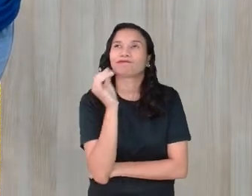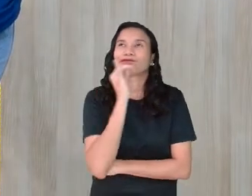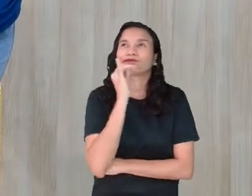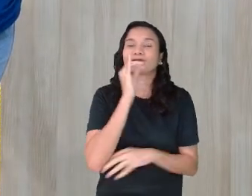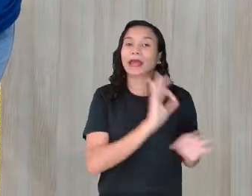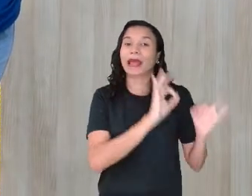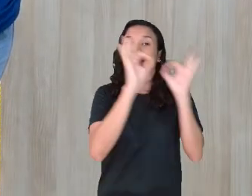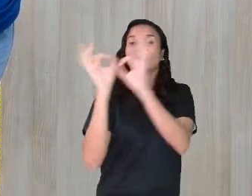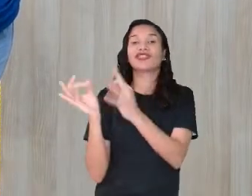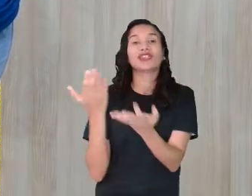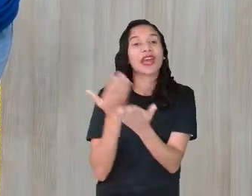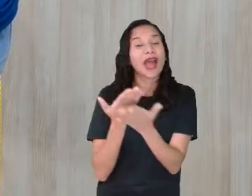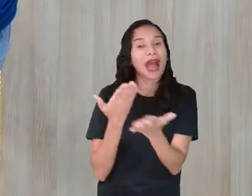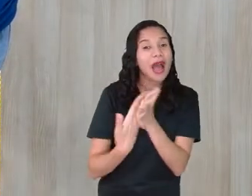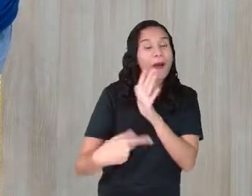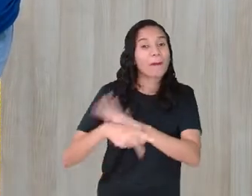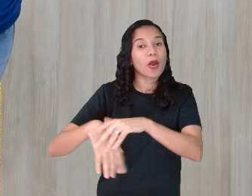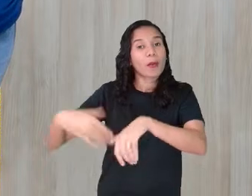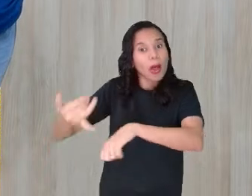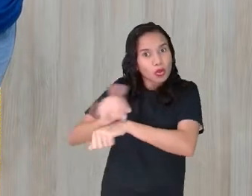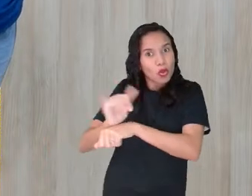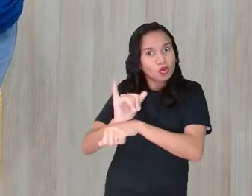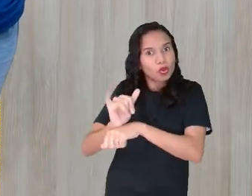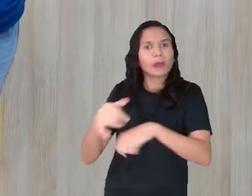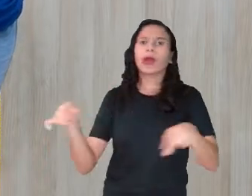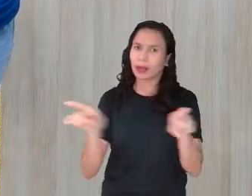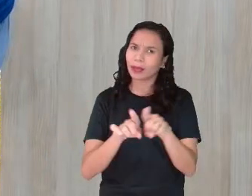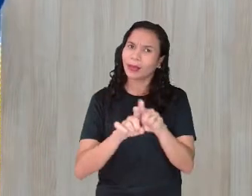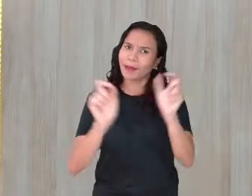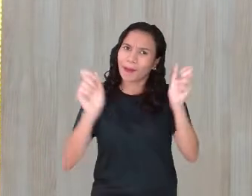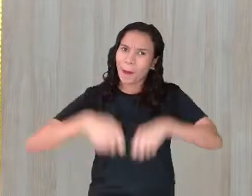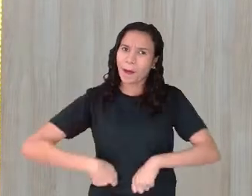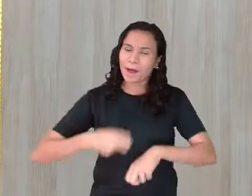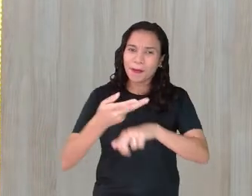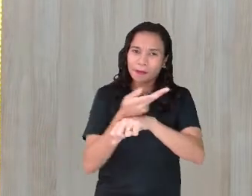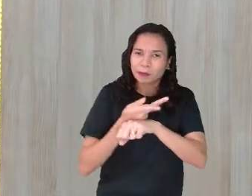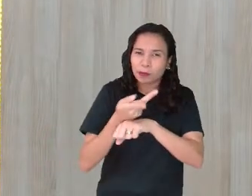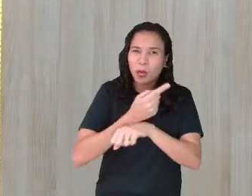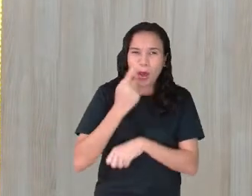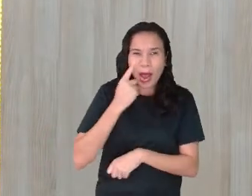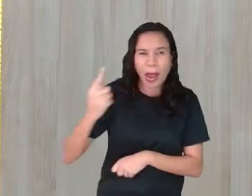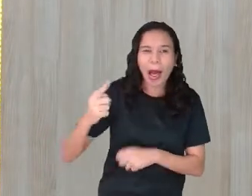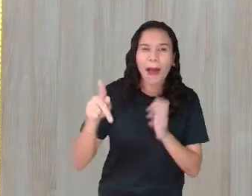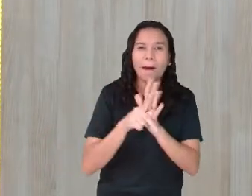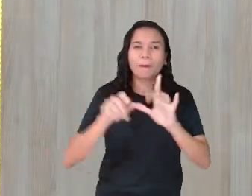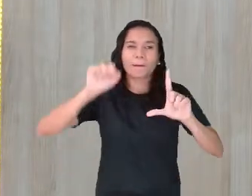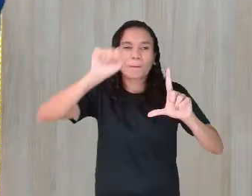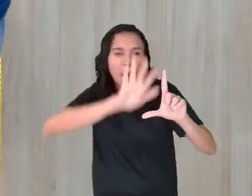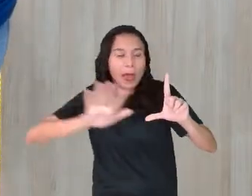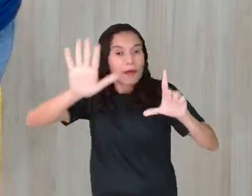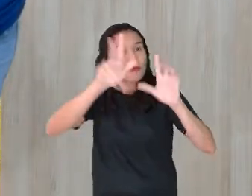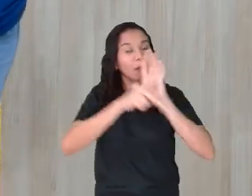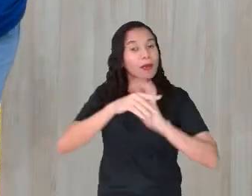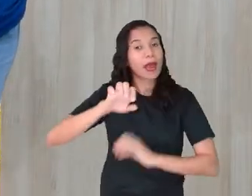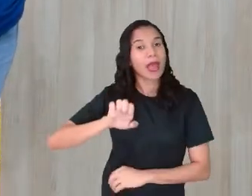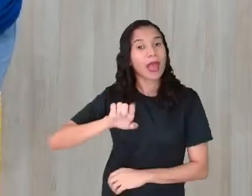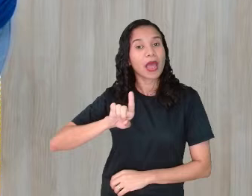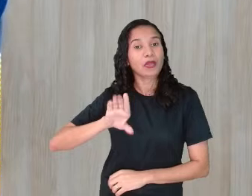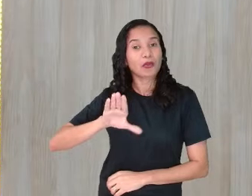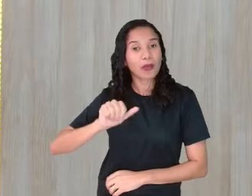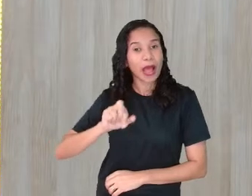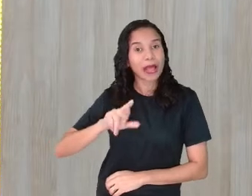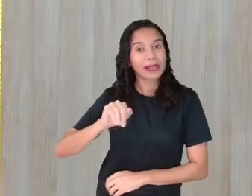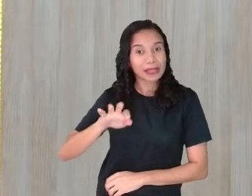assistir essas aulas no YouTube, também pode. Então, procurem lá a plataforma do Educa Recife no YouTube, tá certo?